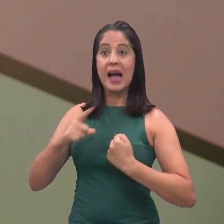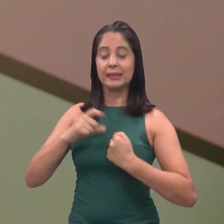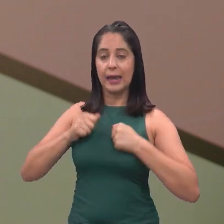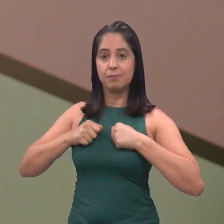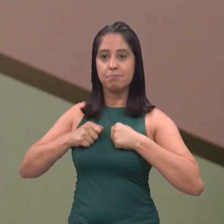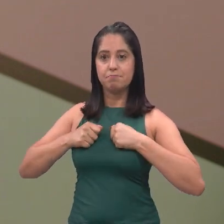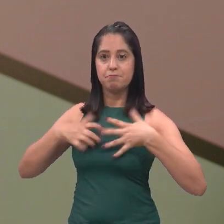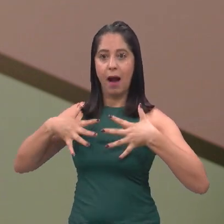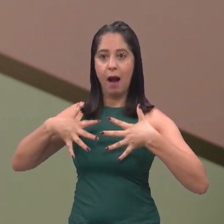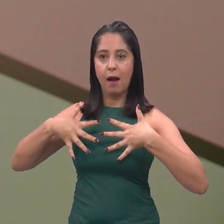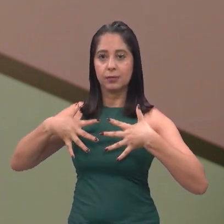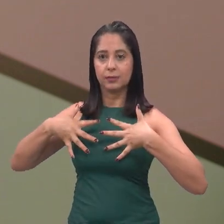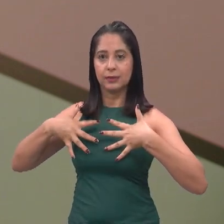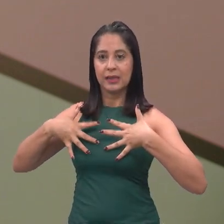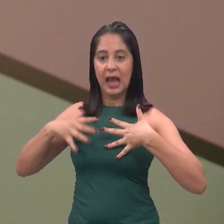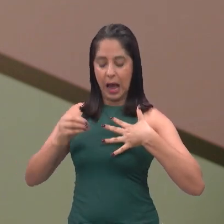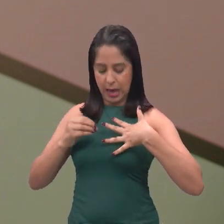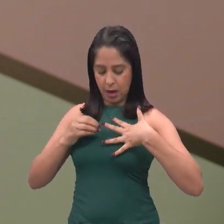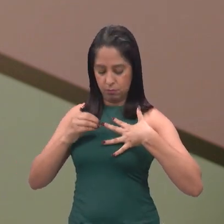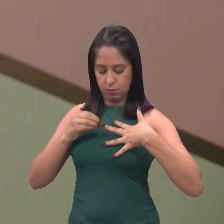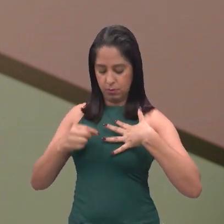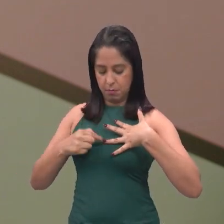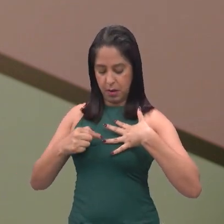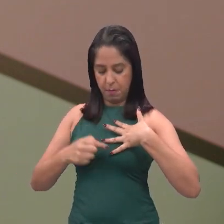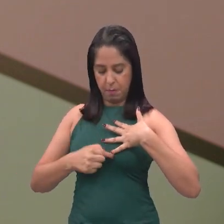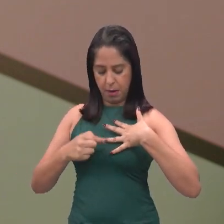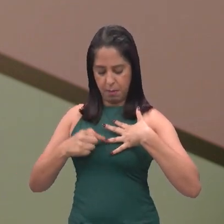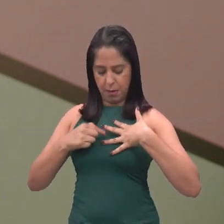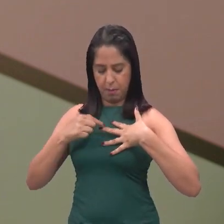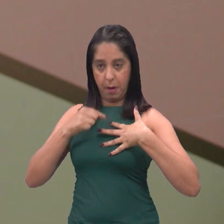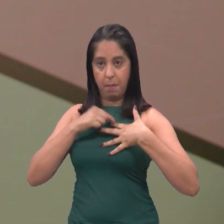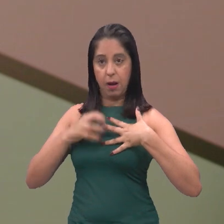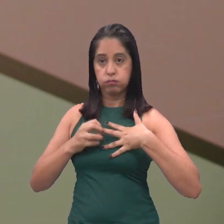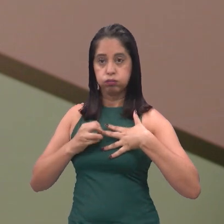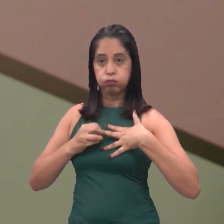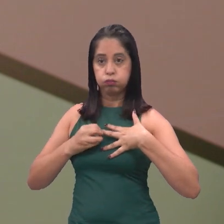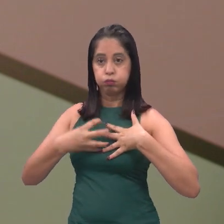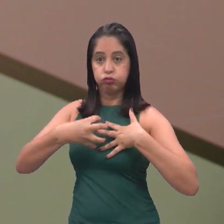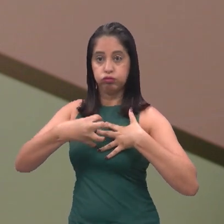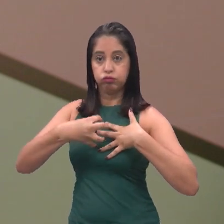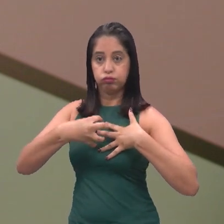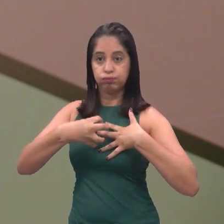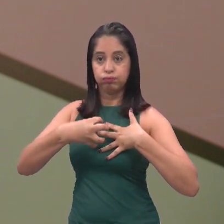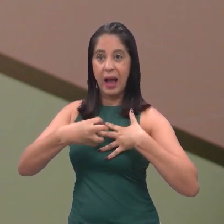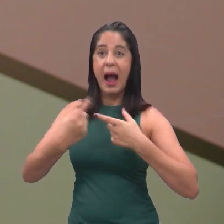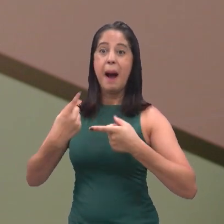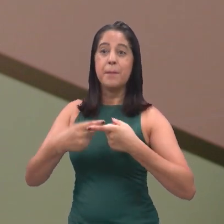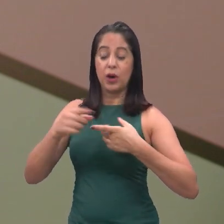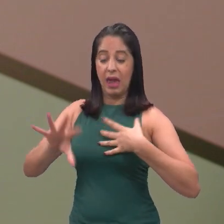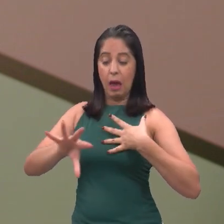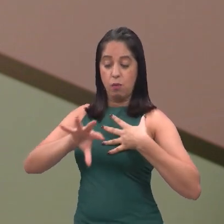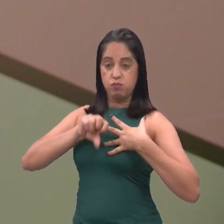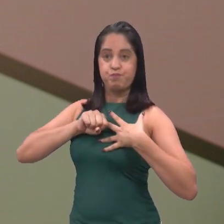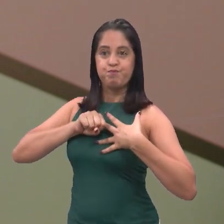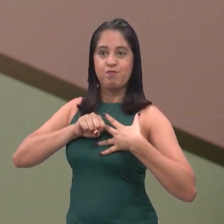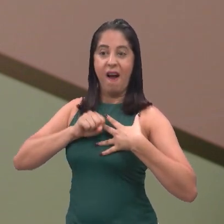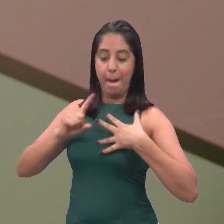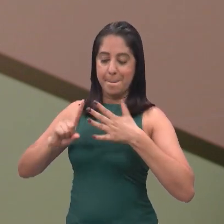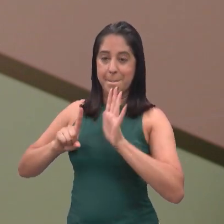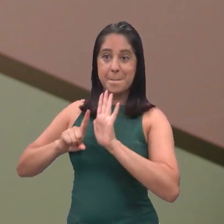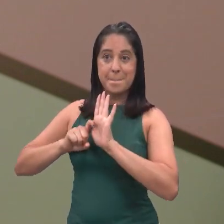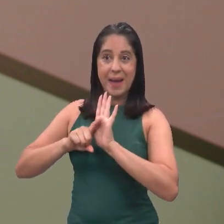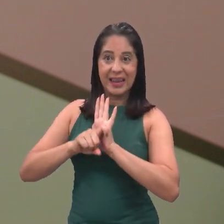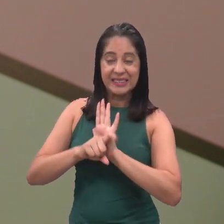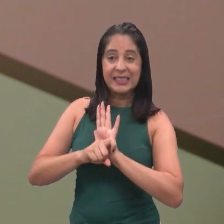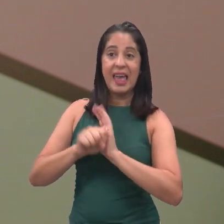essa inflamação, que pode ser provocada por vírus, por bactéria, por fungo, ou até mesmo as pessoas que trabalham em locais